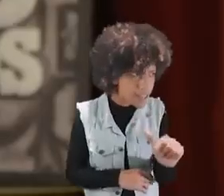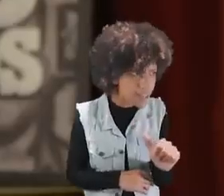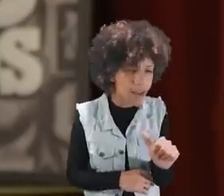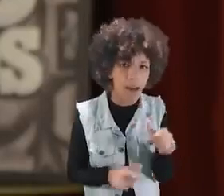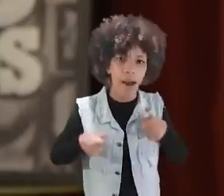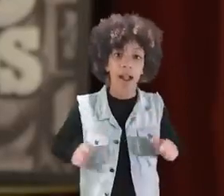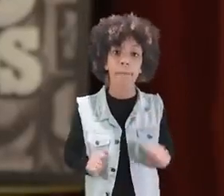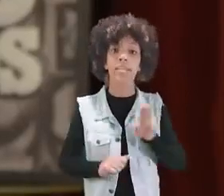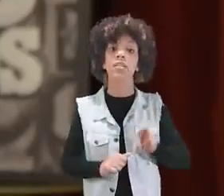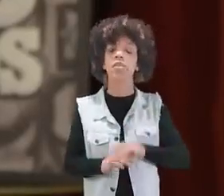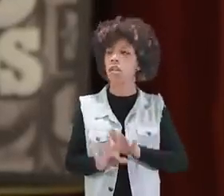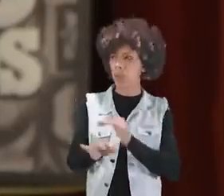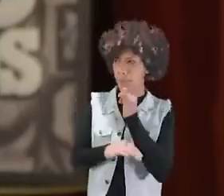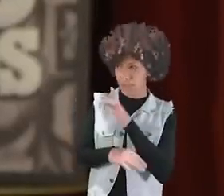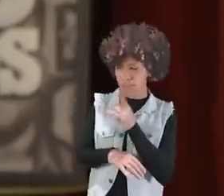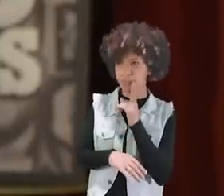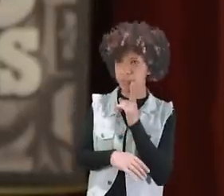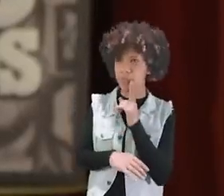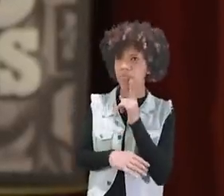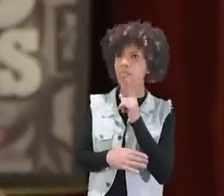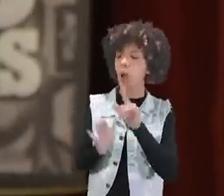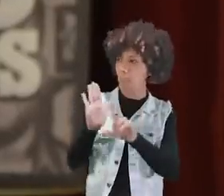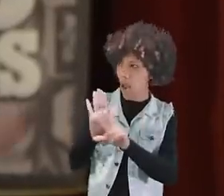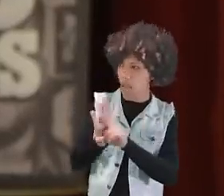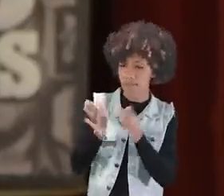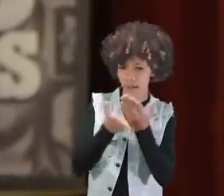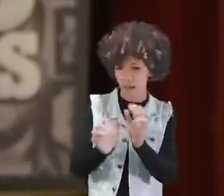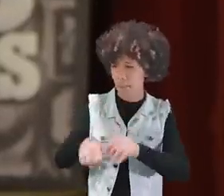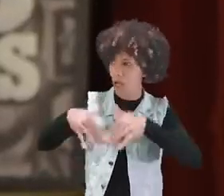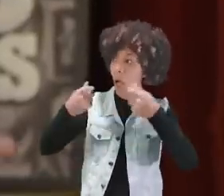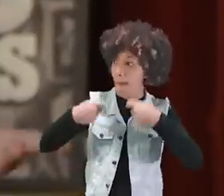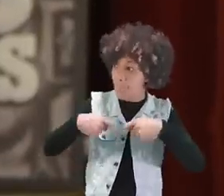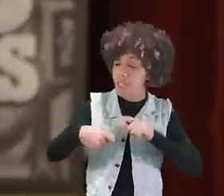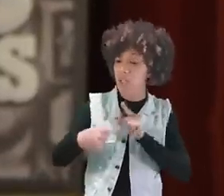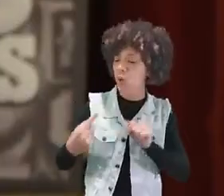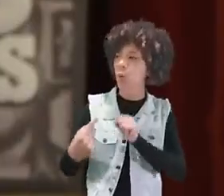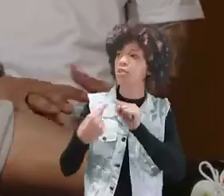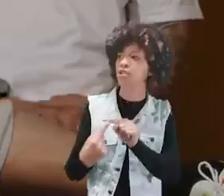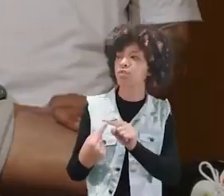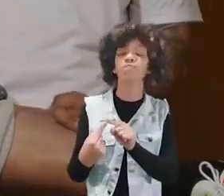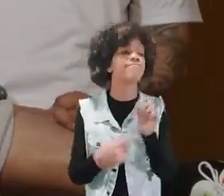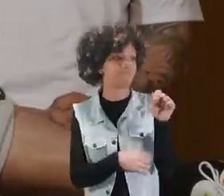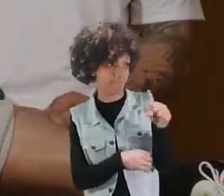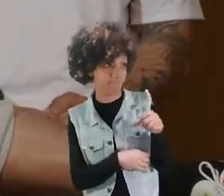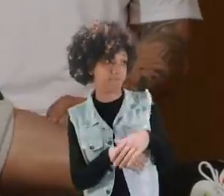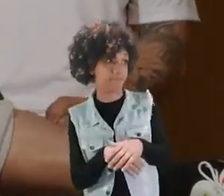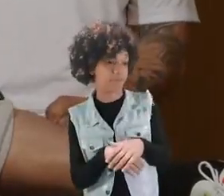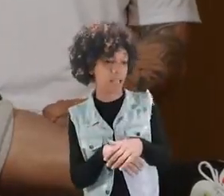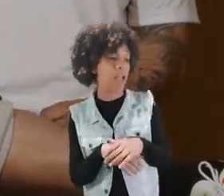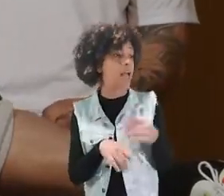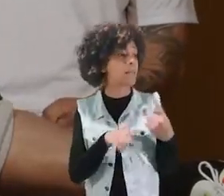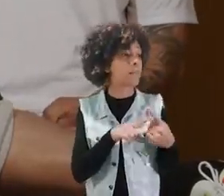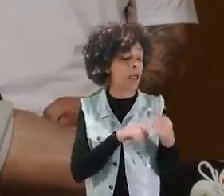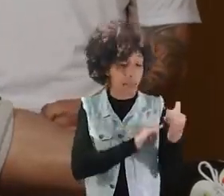eu entendi na verdade assim para eu conseguir aprovar uma lei que acaba com a torcida organizada eu preciso ter um motivo que tá sentado aqui